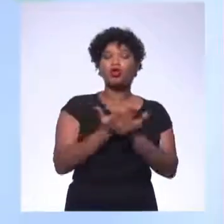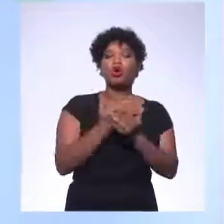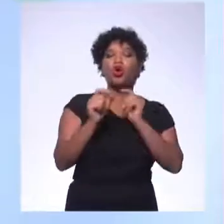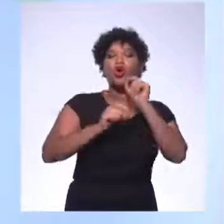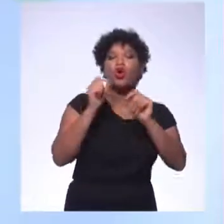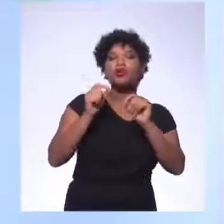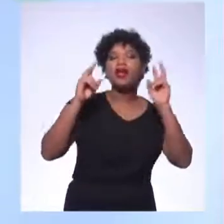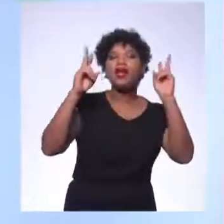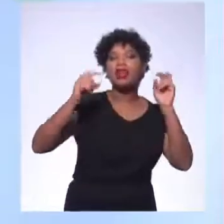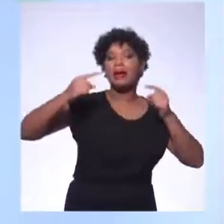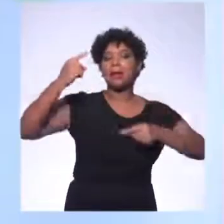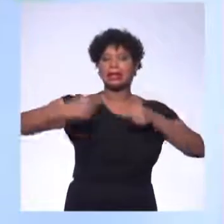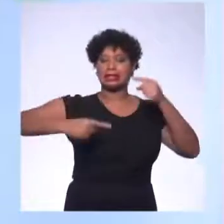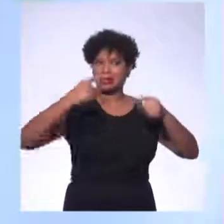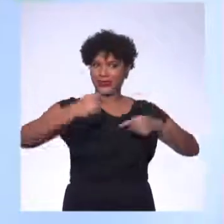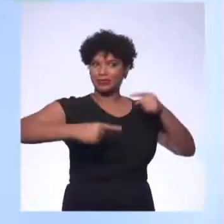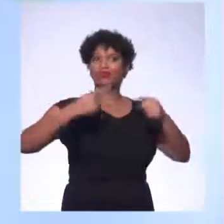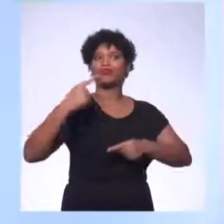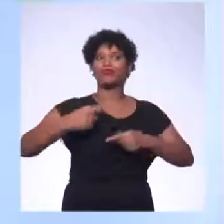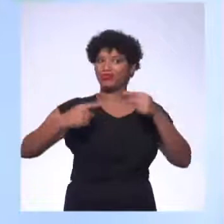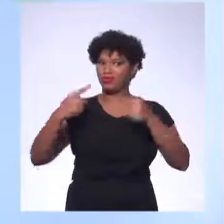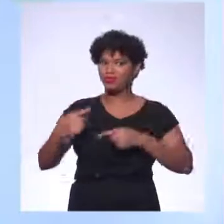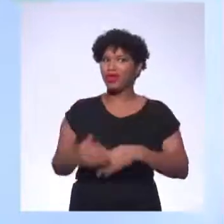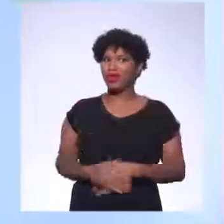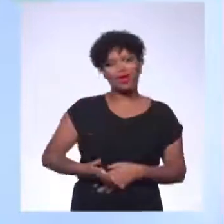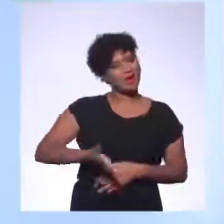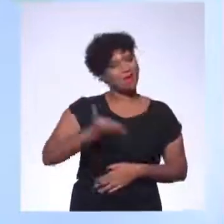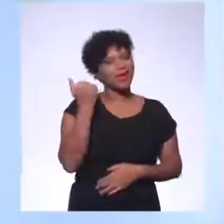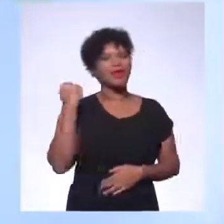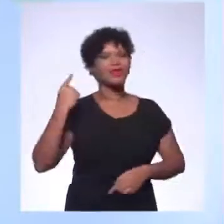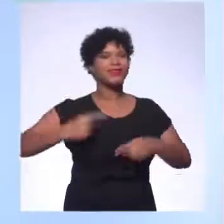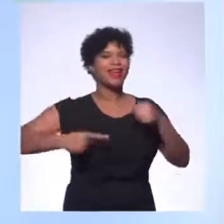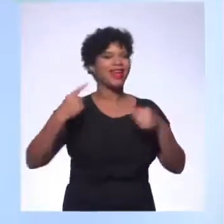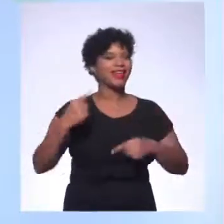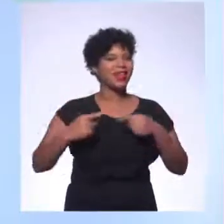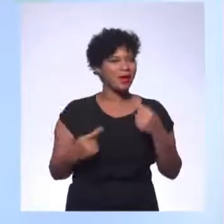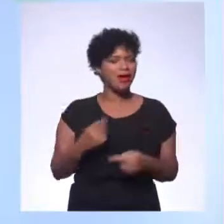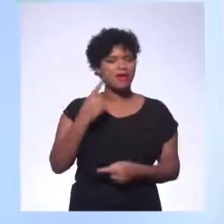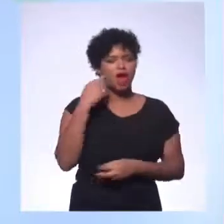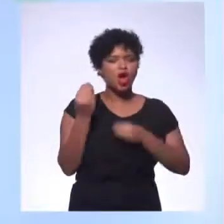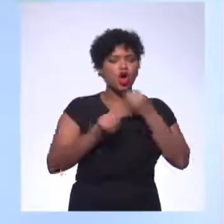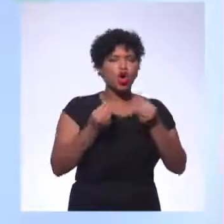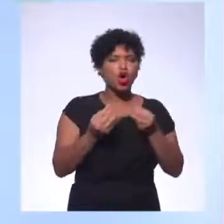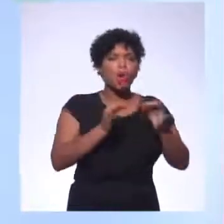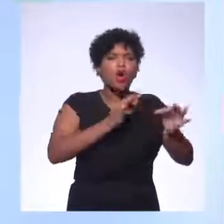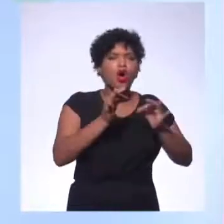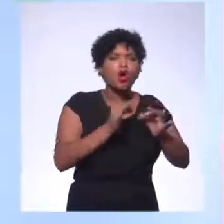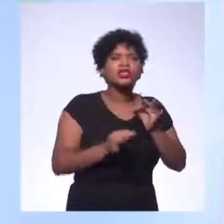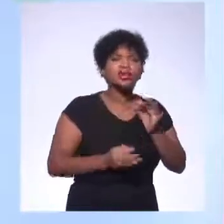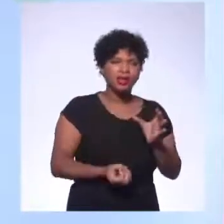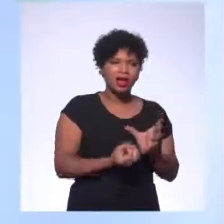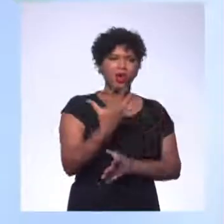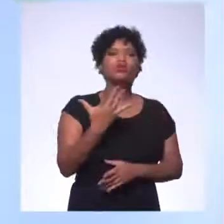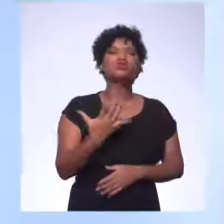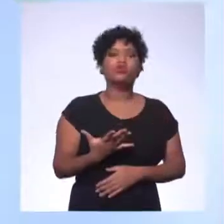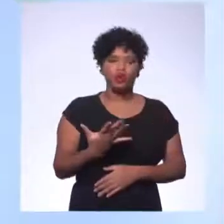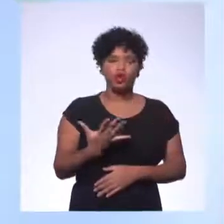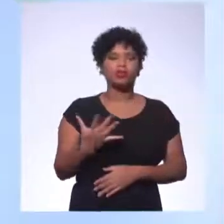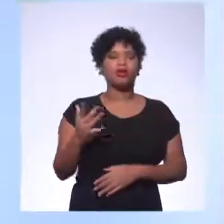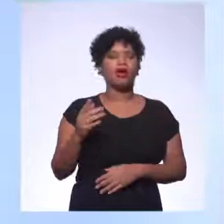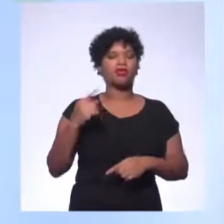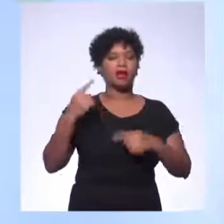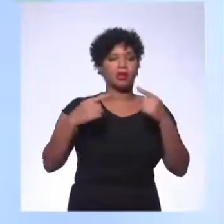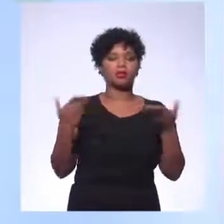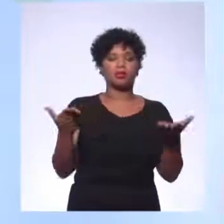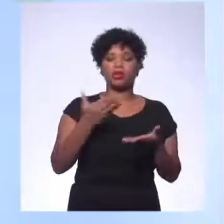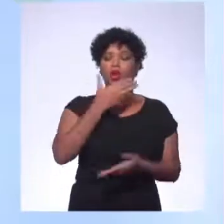é debate, né? Vamos debater aí como que a gente vai construir esse debate, e o professor Mauro Farias vai falar para a